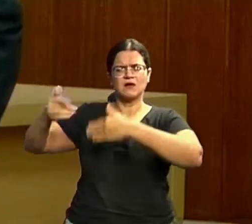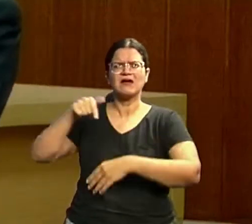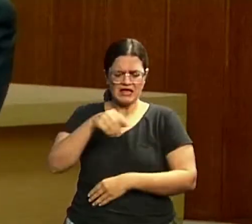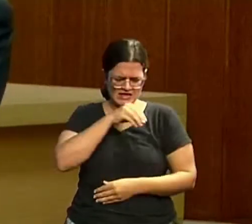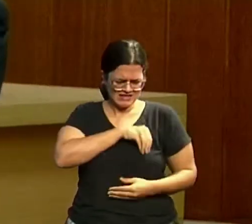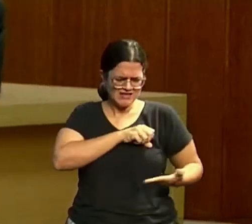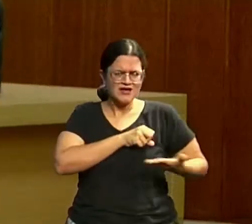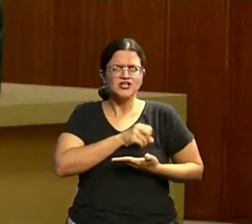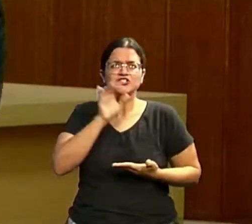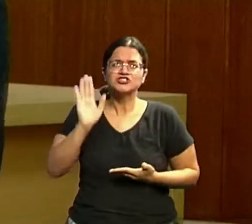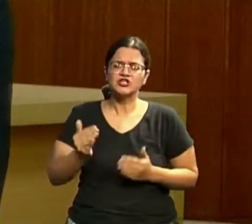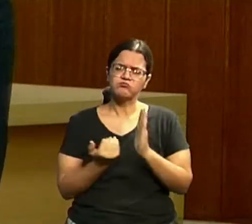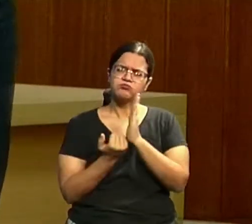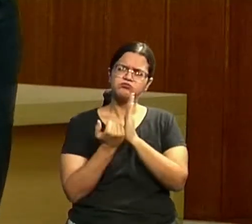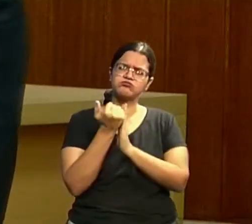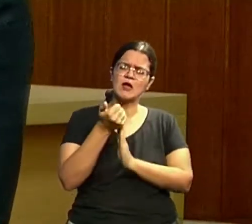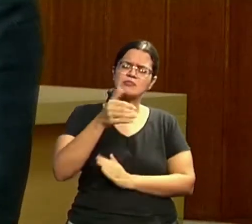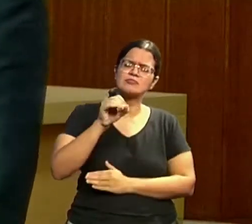são